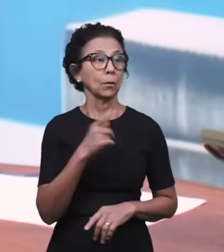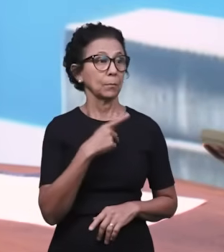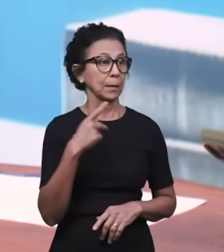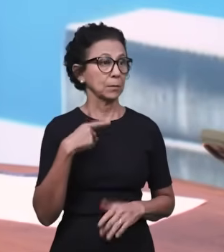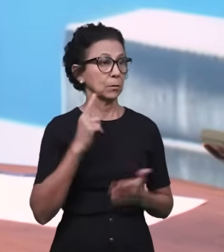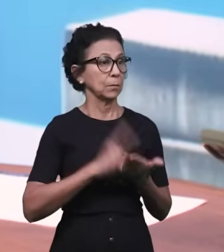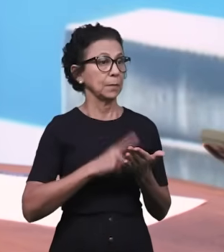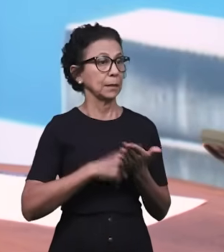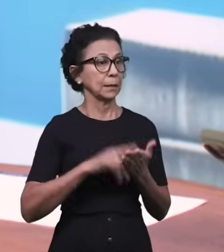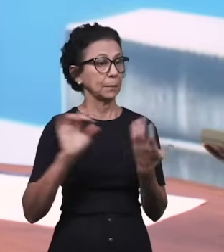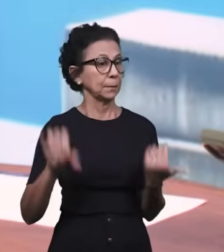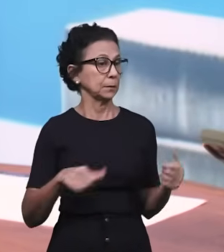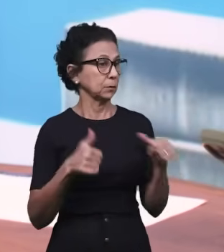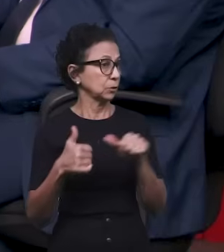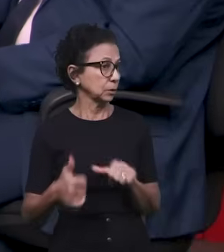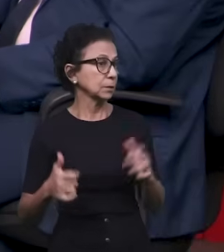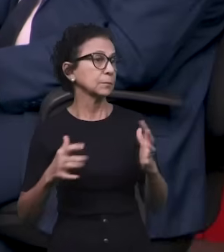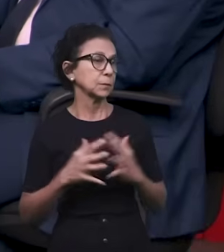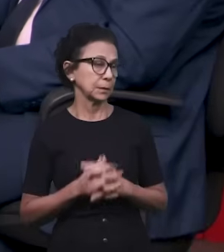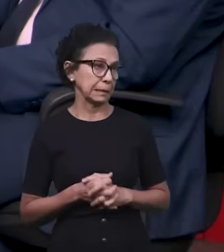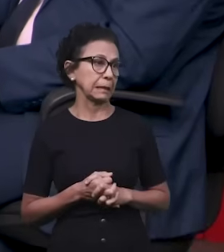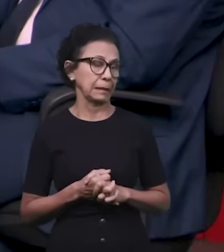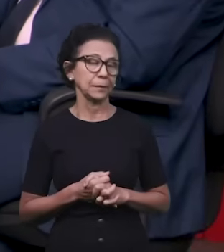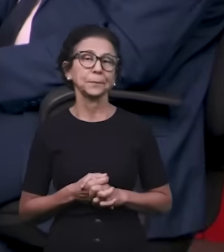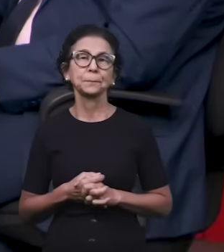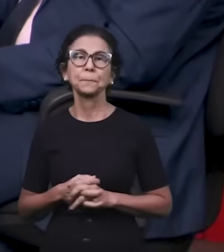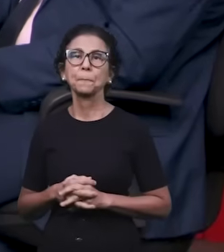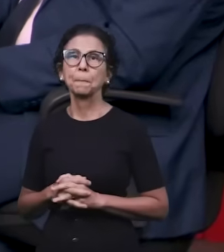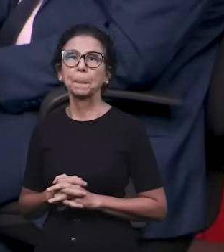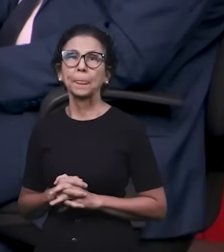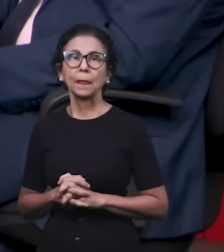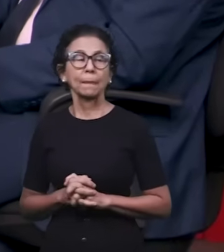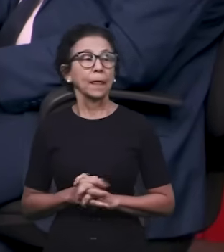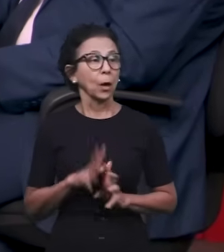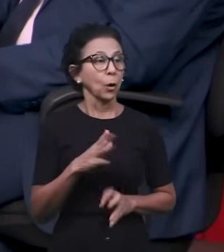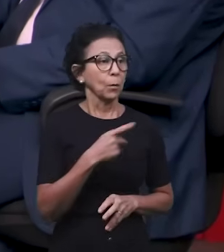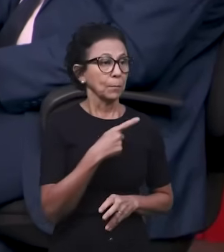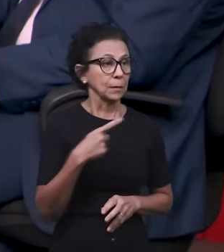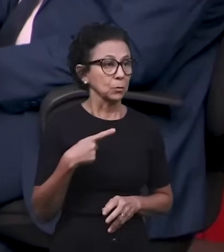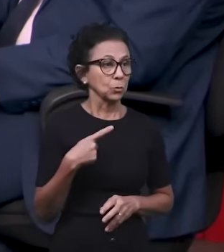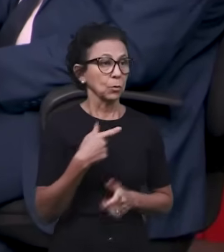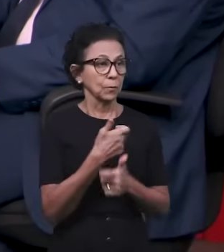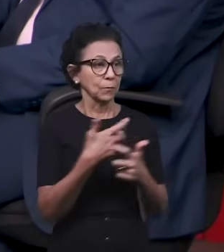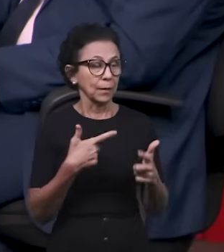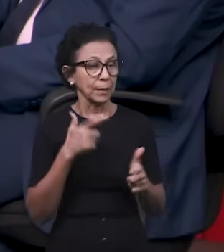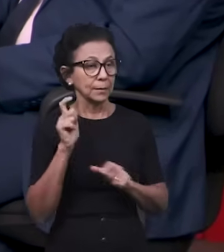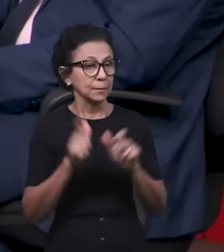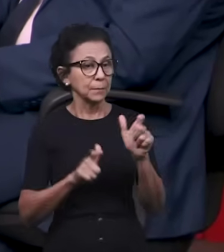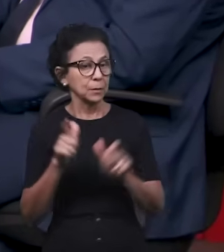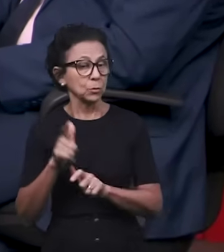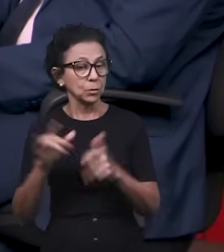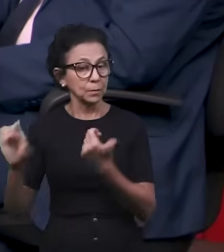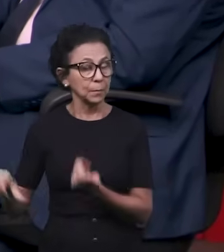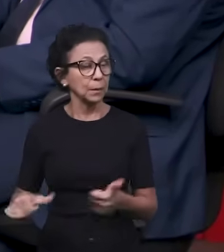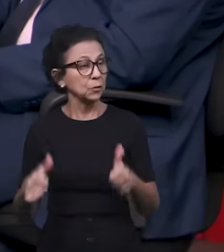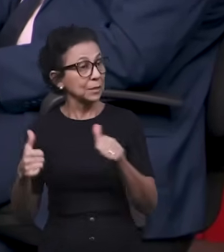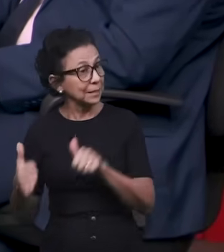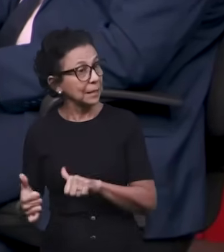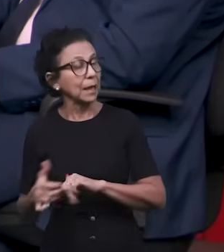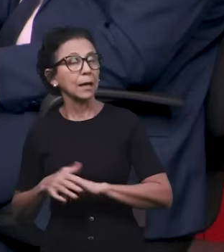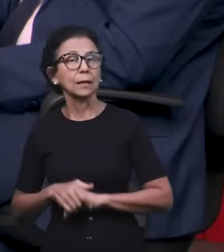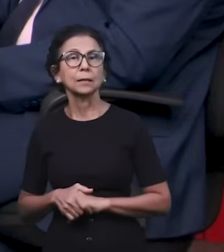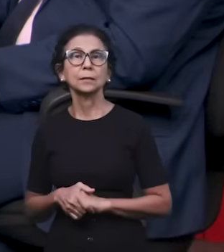gente ouvir isso de um diácono, não é? Porque nós estamos já com várias pessoas para serem batizadas lá no grupo de assistência. Que coisa boa